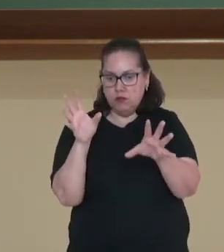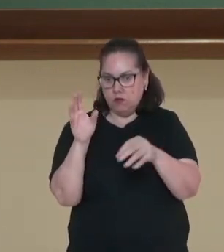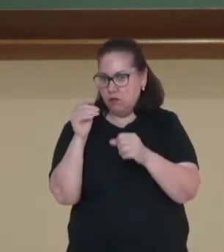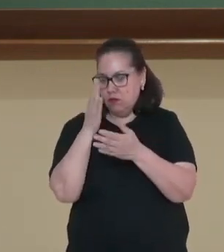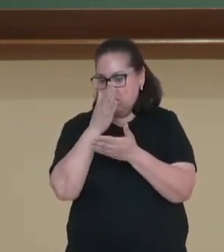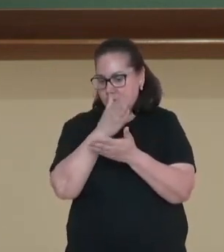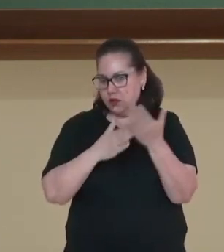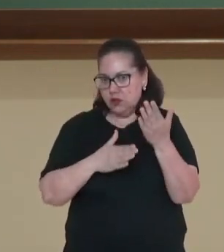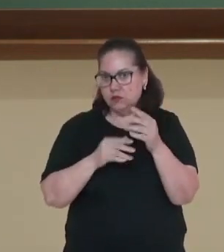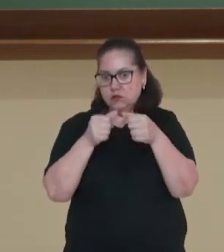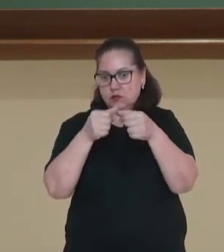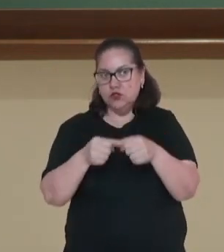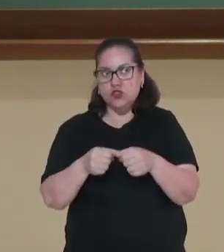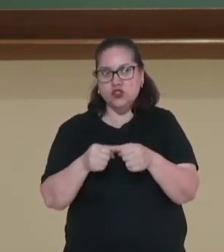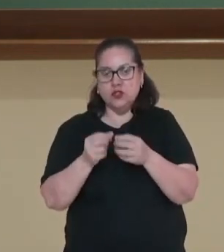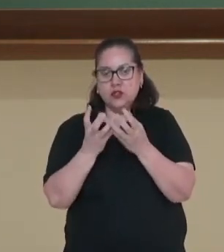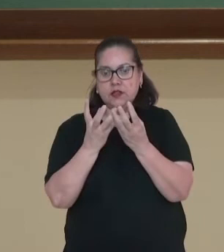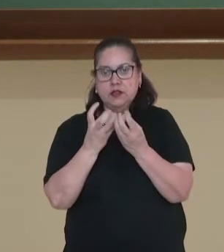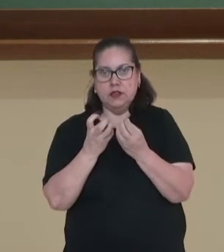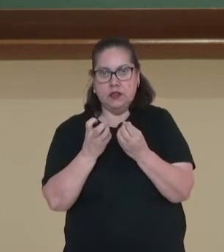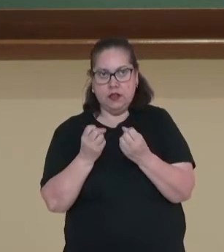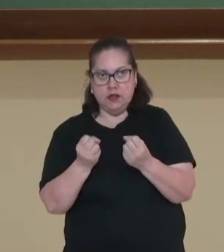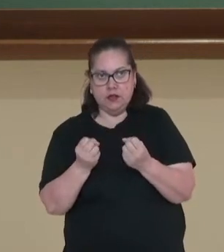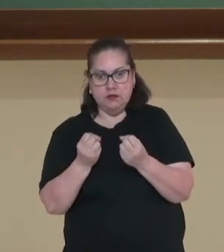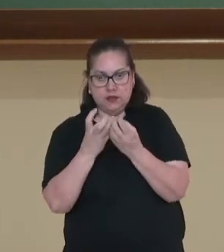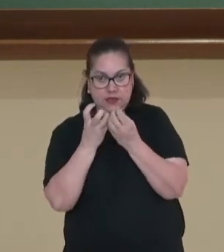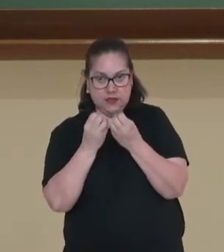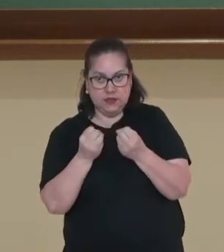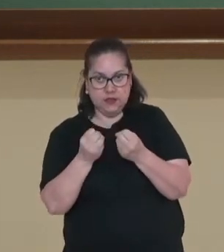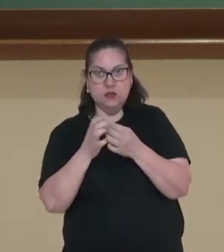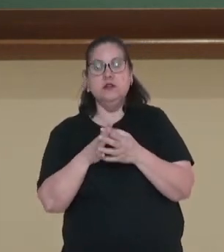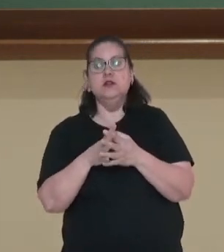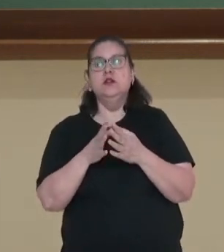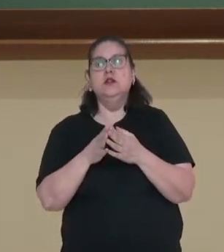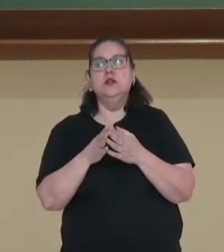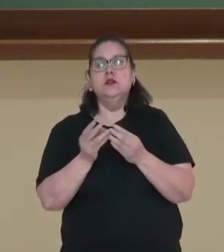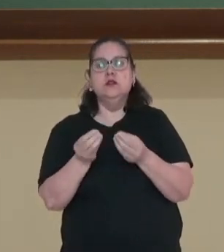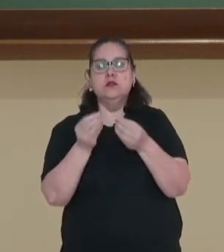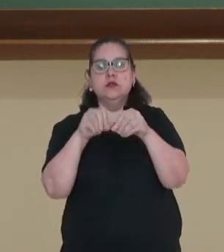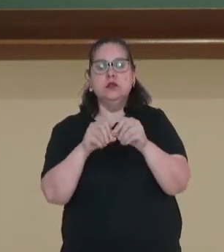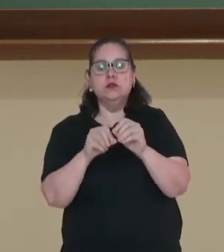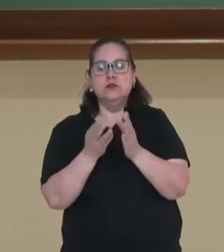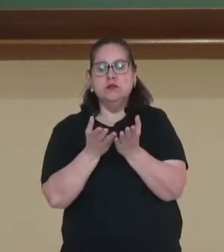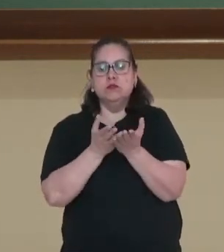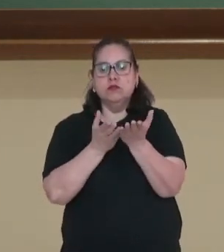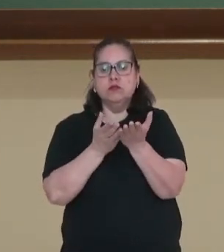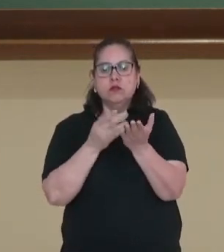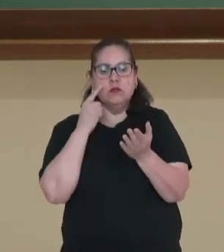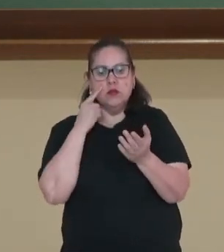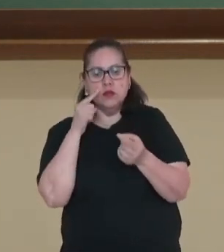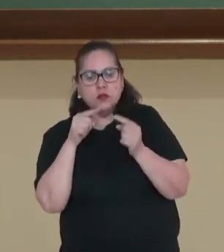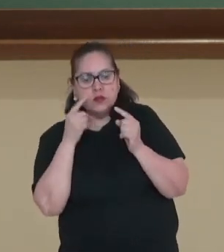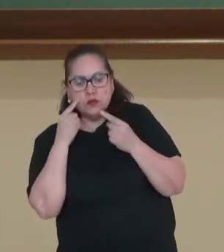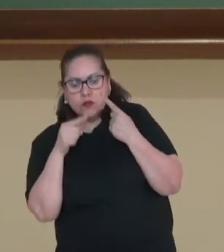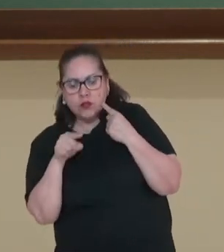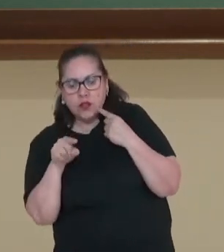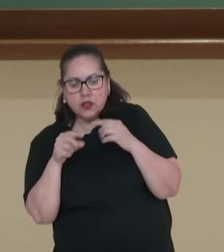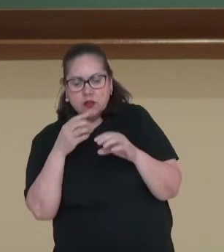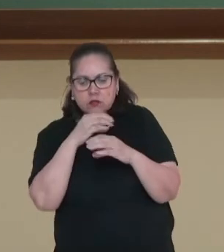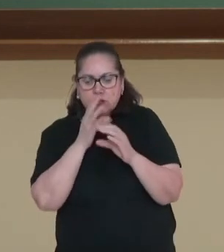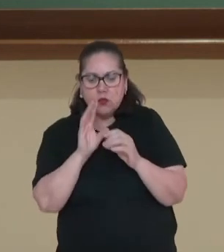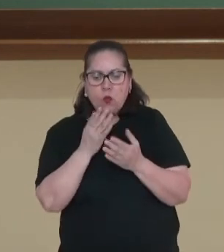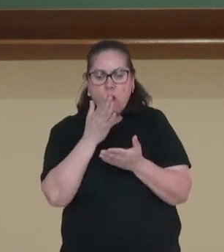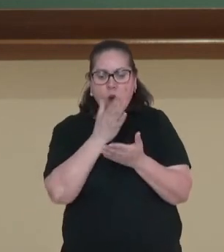planta, deixar ela secar, né, fica seca, e colocar ela em exposição, né, identificar essa planta, né,